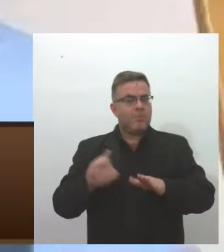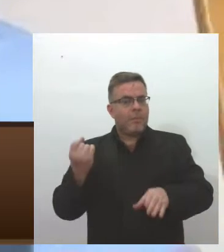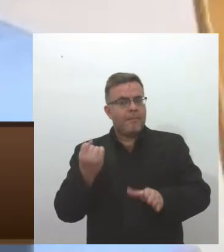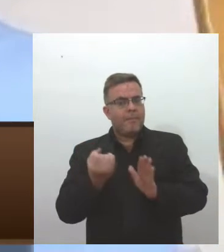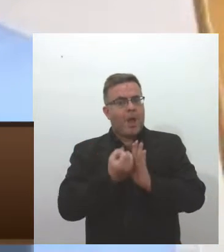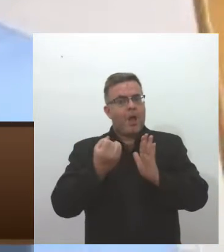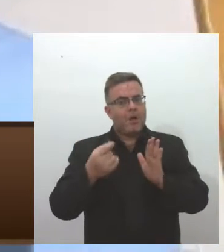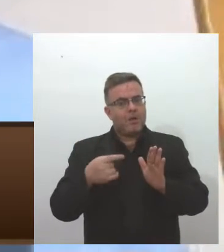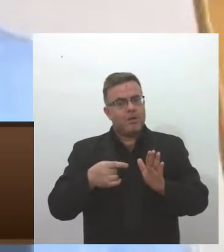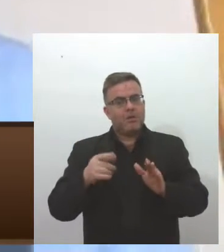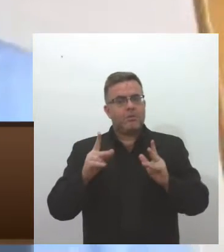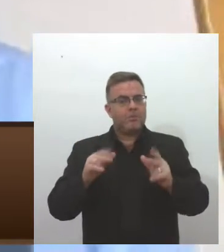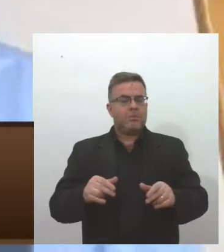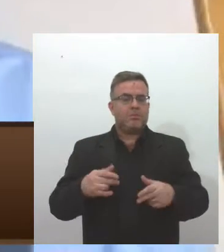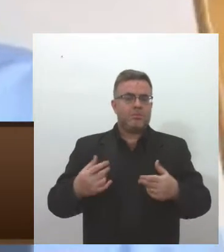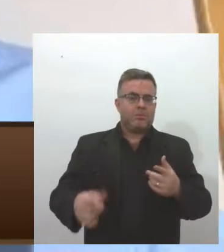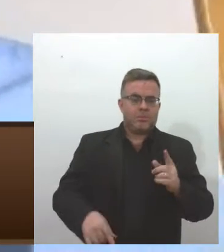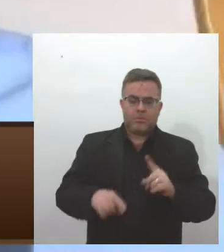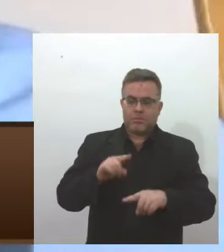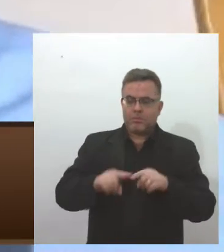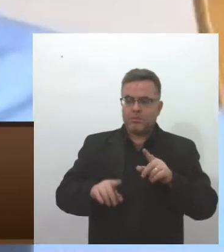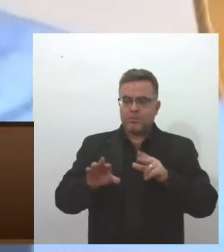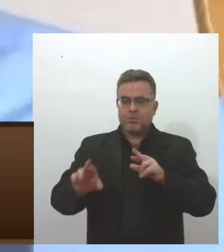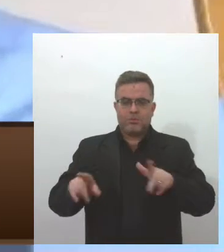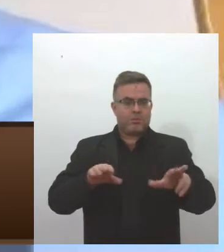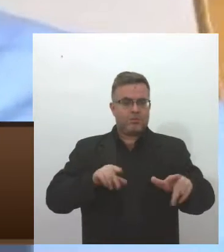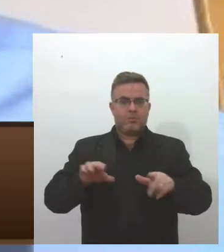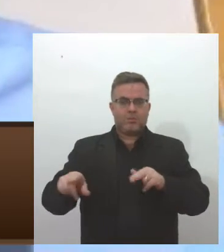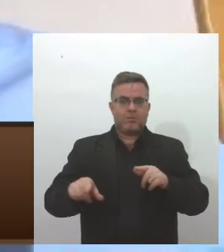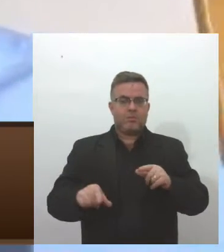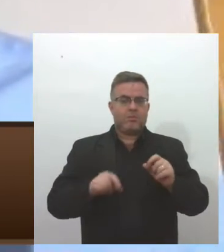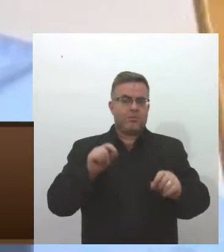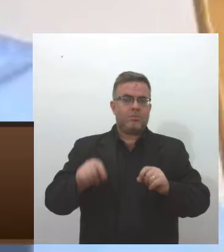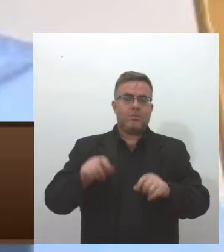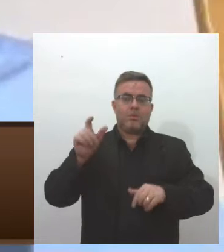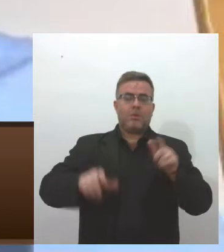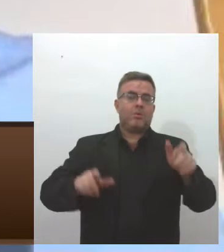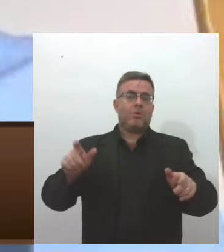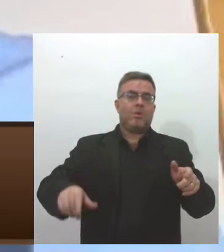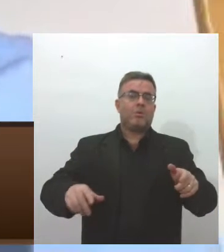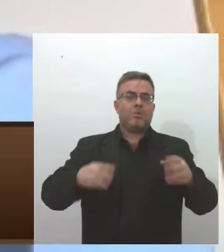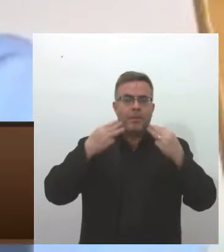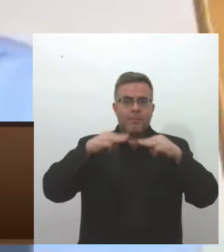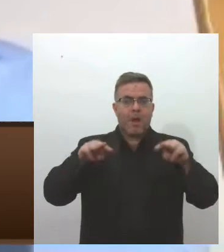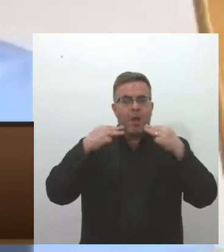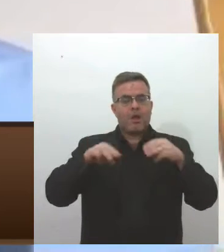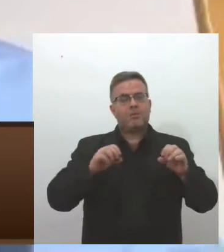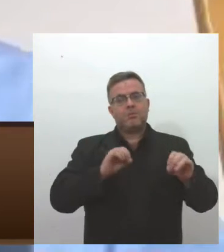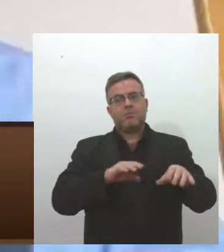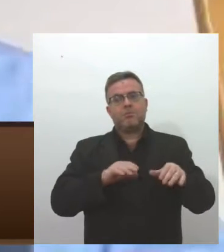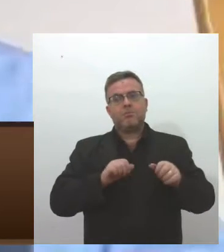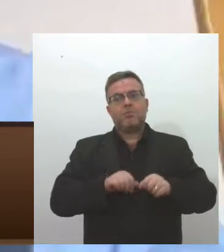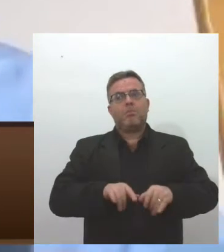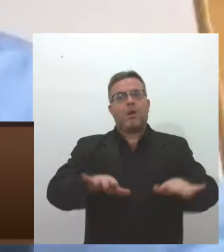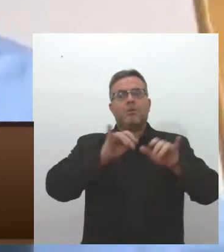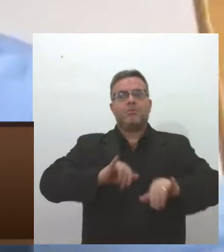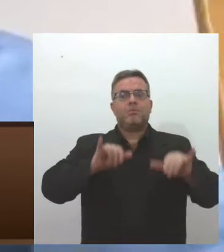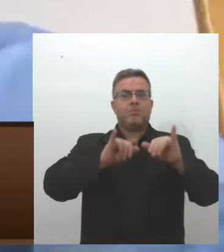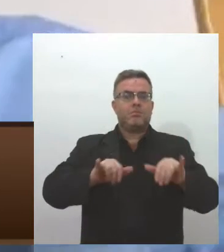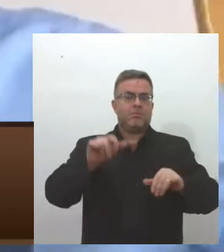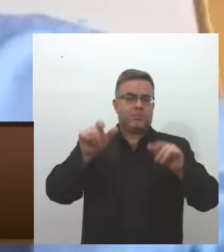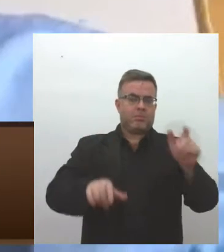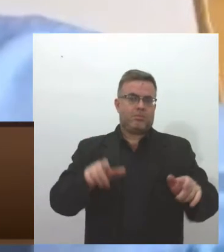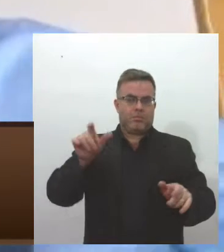que diferencia um produto do outro é o marketing que ele faz, né, para poder vender esse produto. Nós estamos